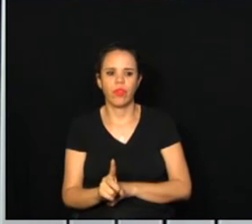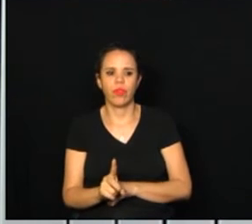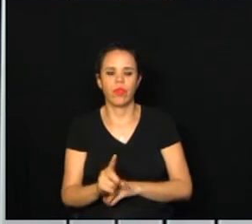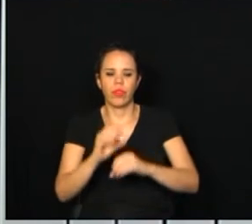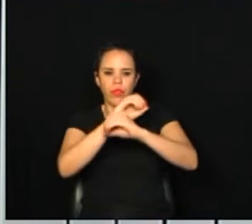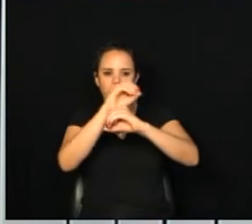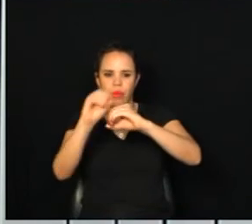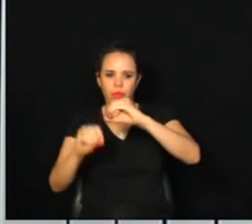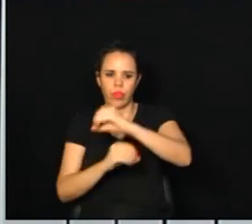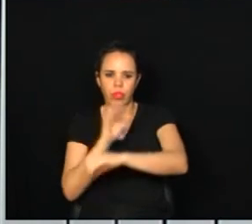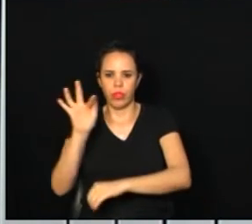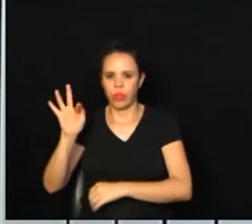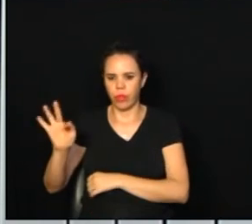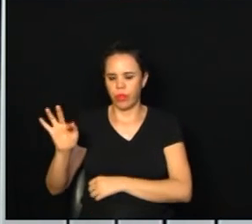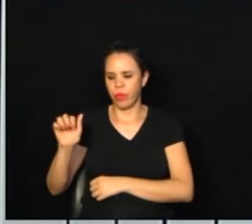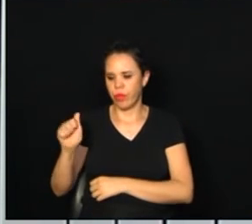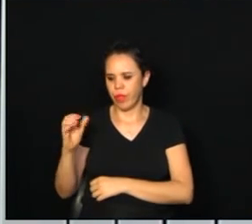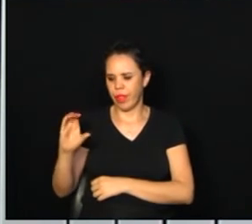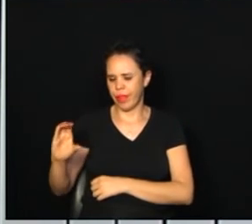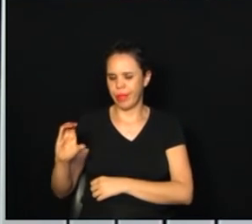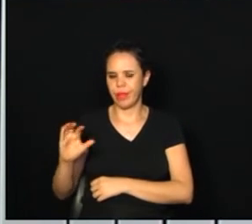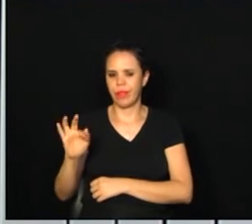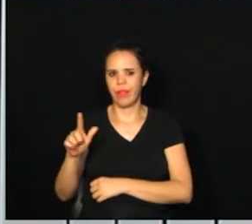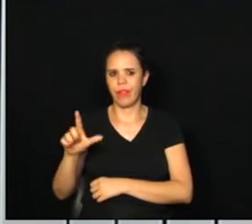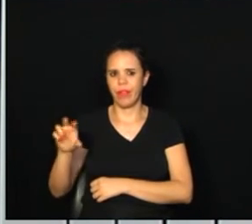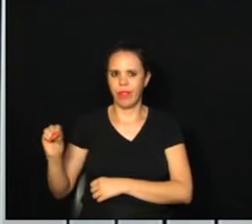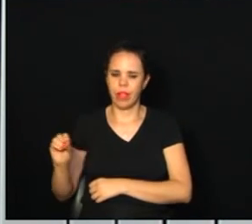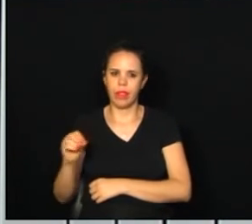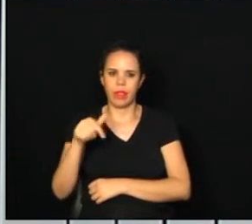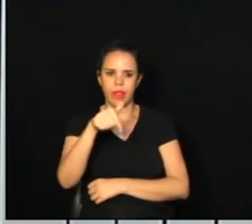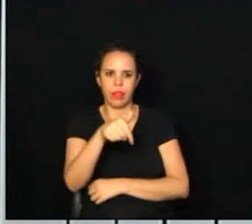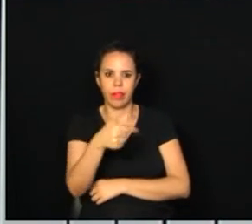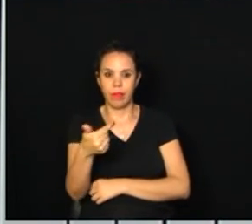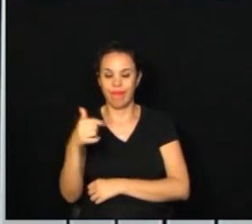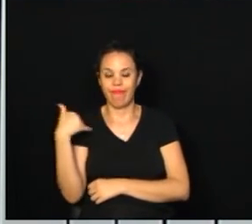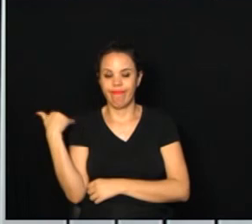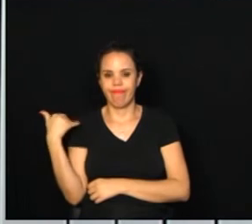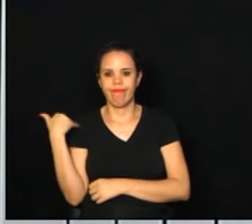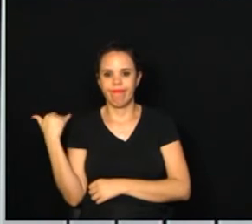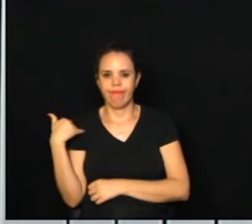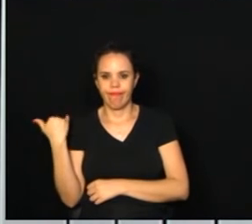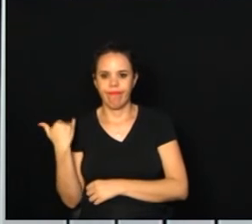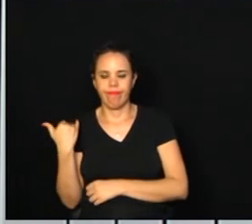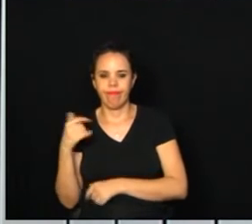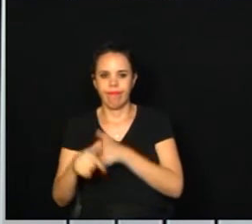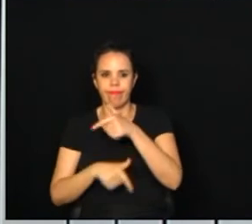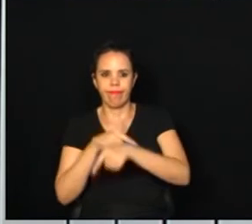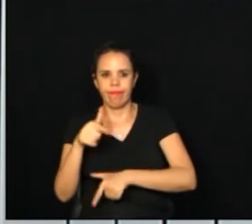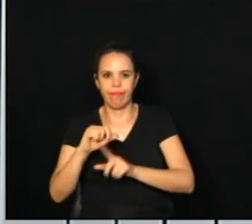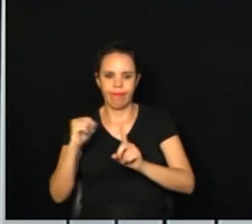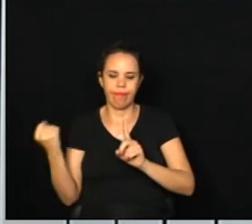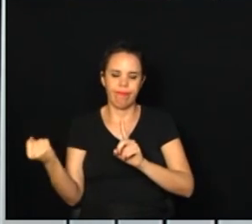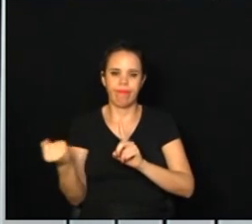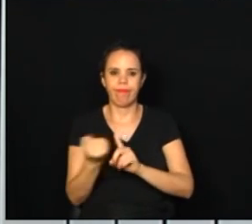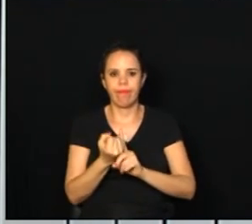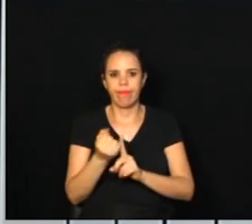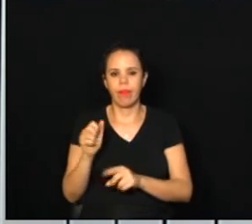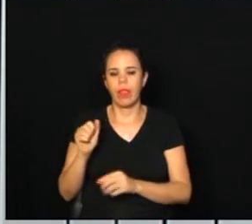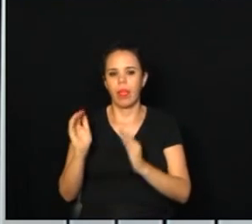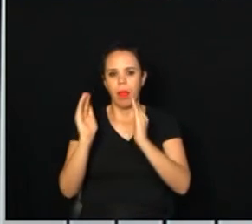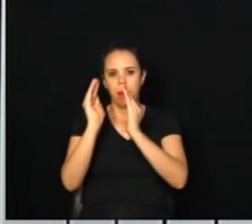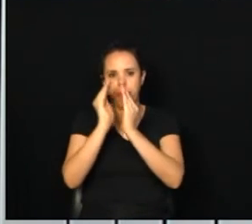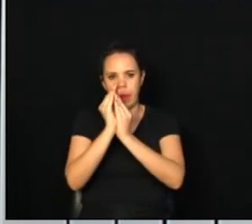gravidez, hidratação adequada e manter atividade física. Essas são as principais formas da gente prevenir de